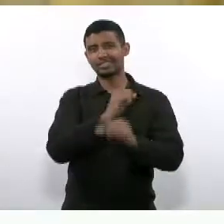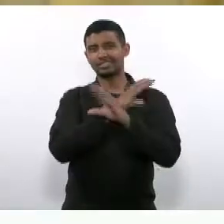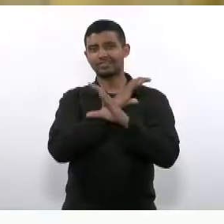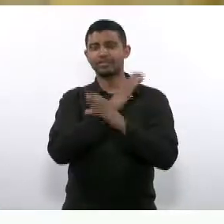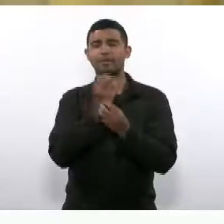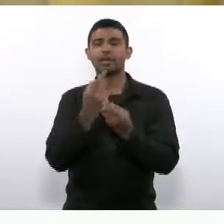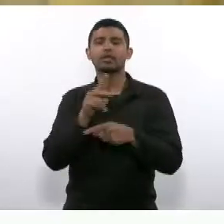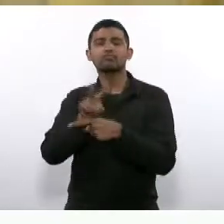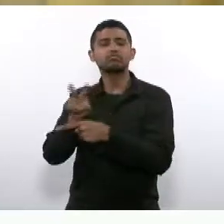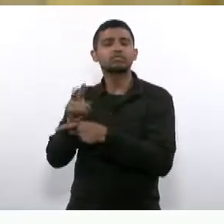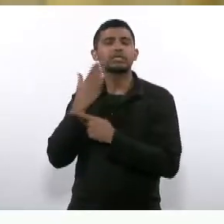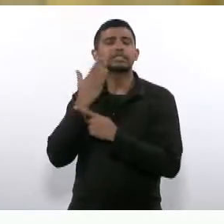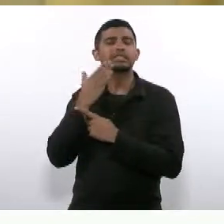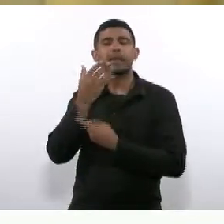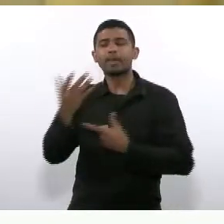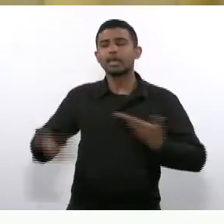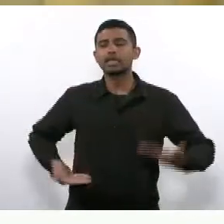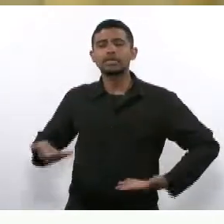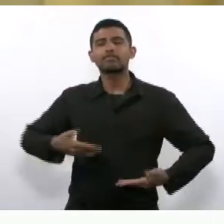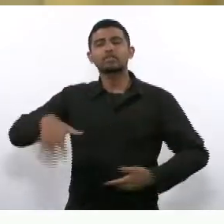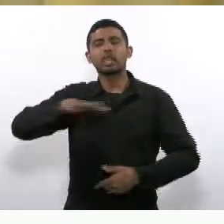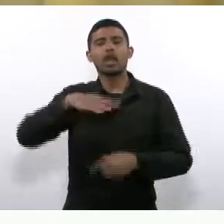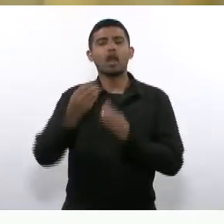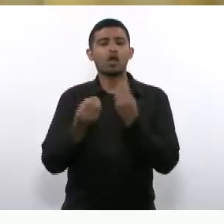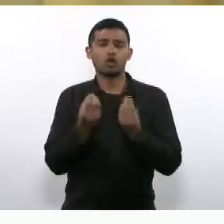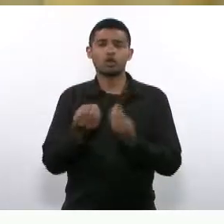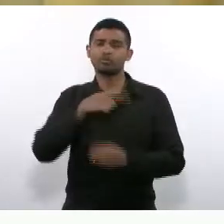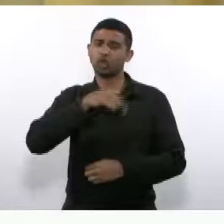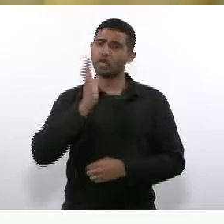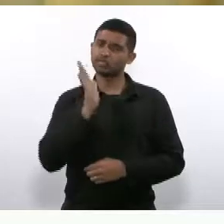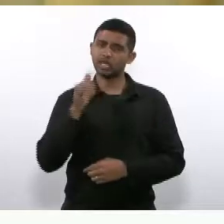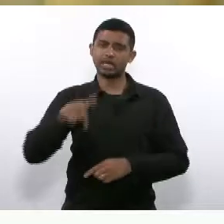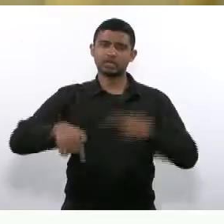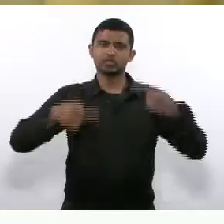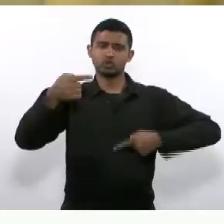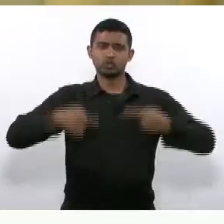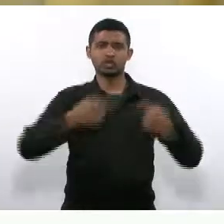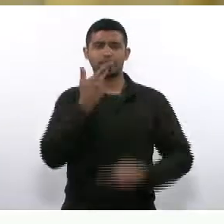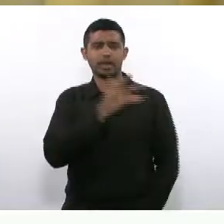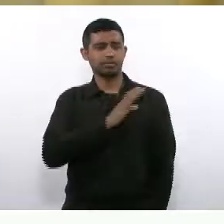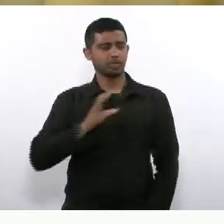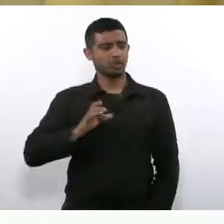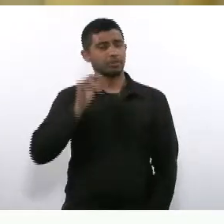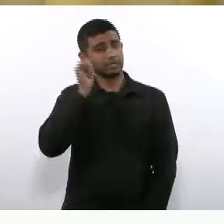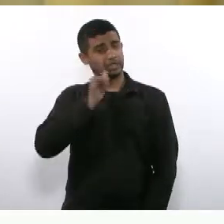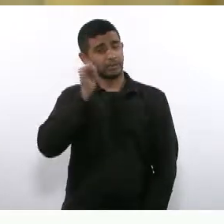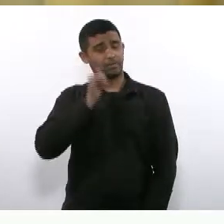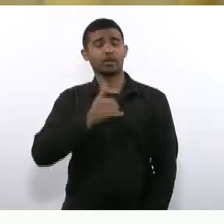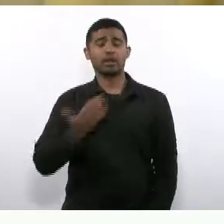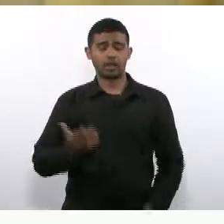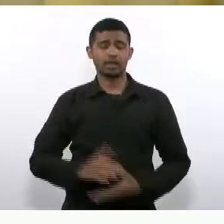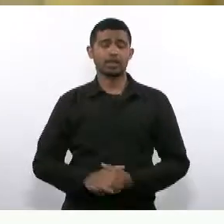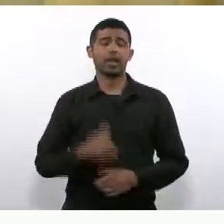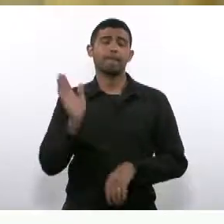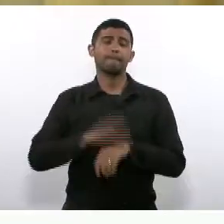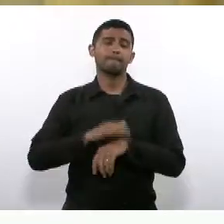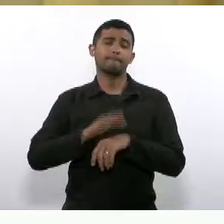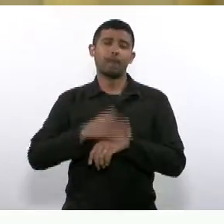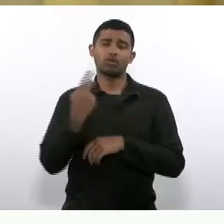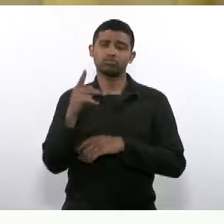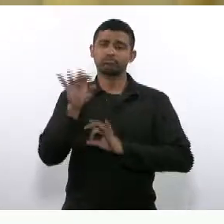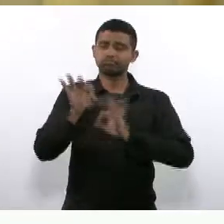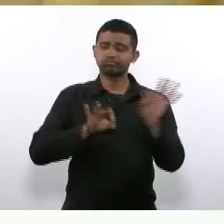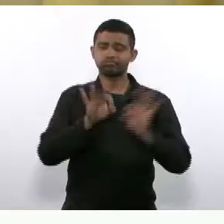de monitorar o funcionamento dos mesmos. Nós aqui discutimos, inclusive, sobre a própria Comissão das Mulheres, que monte